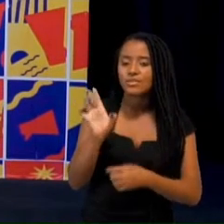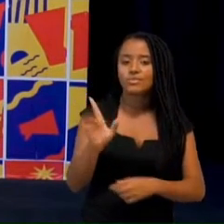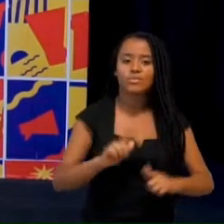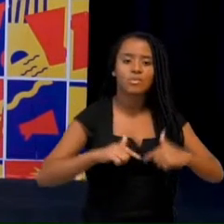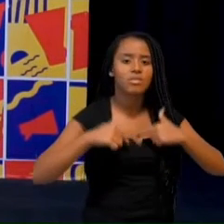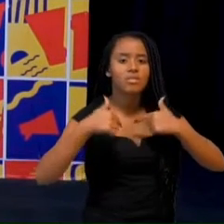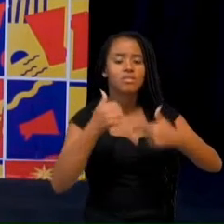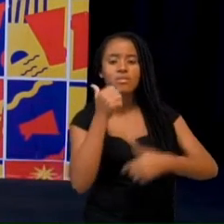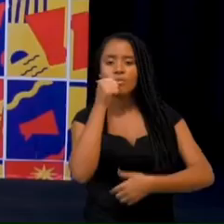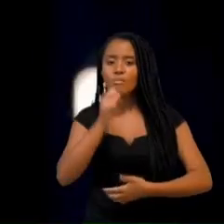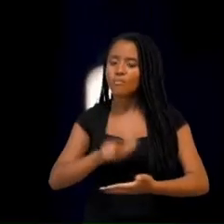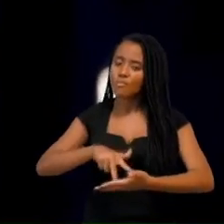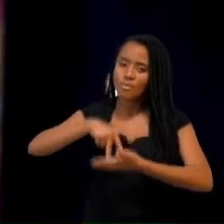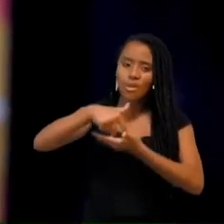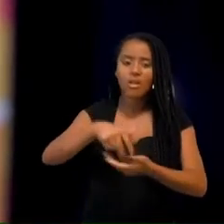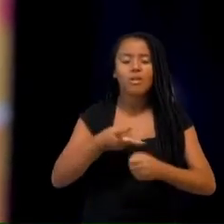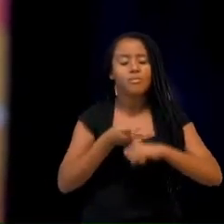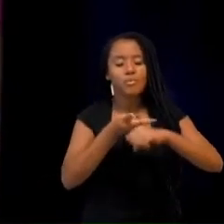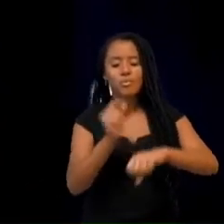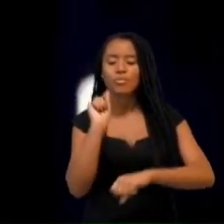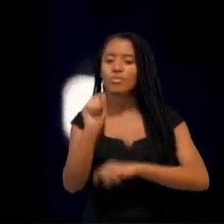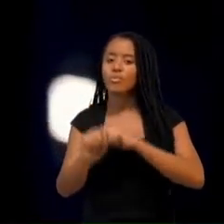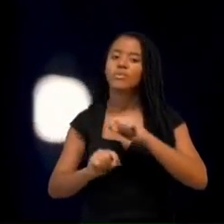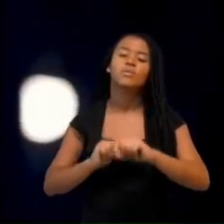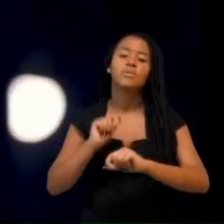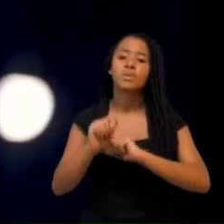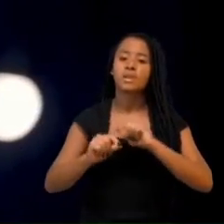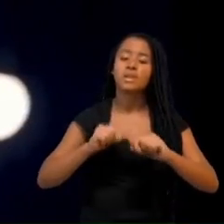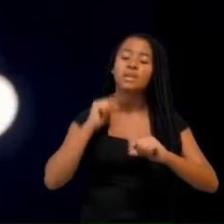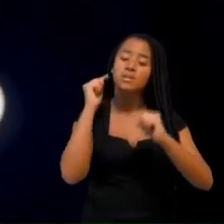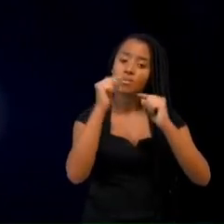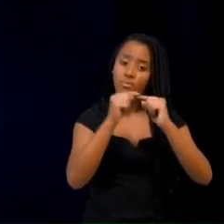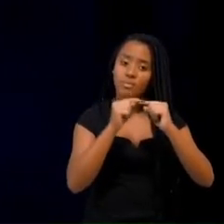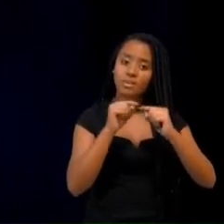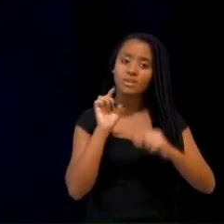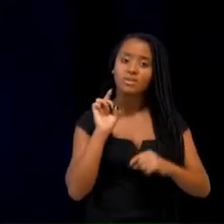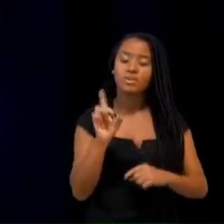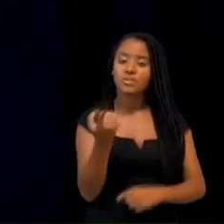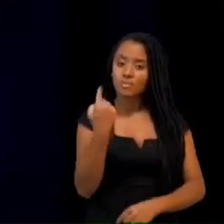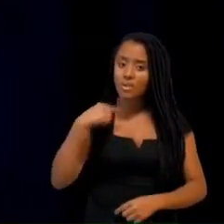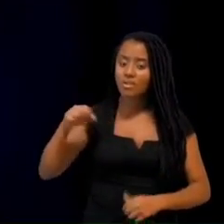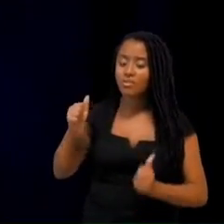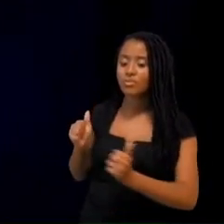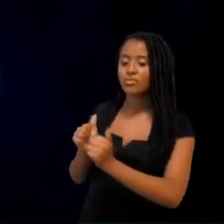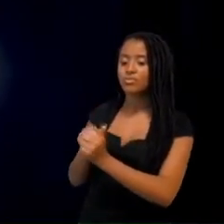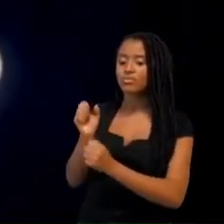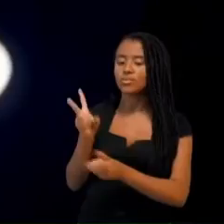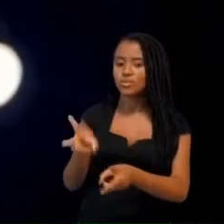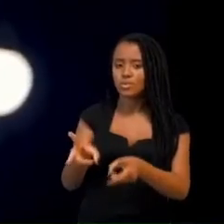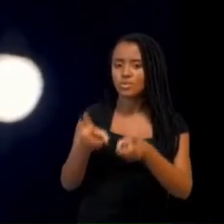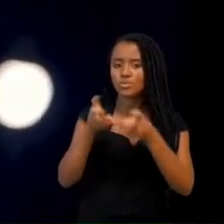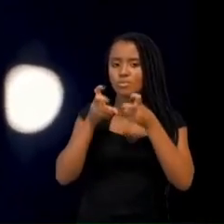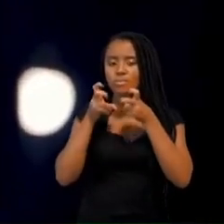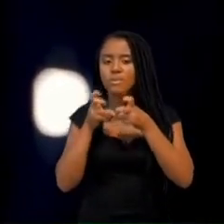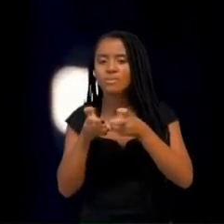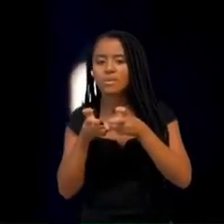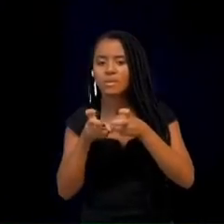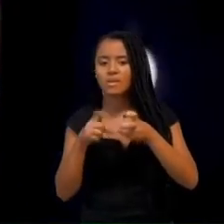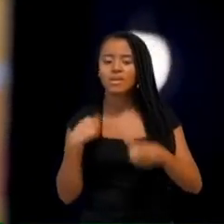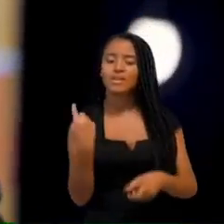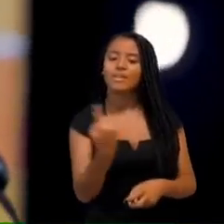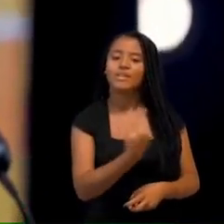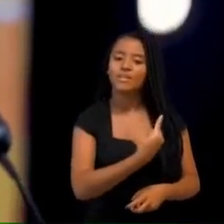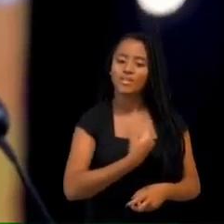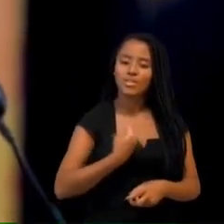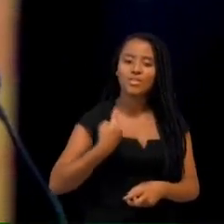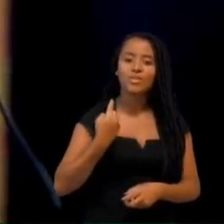atitude mulher corre atrás o que quer se for cair no mundo eu quero ir junto só PR ver que a gente